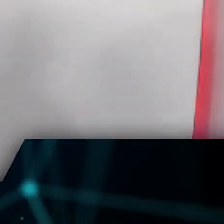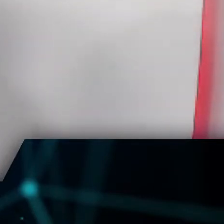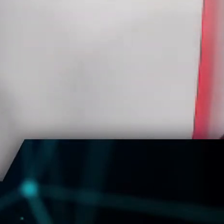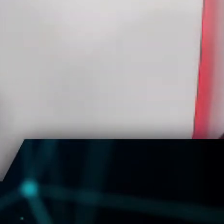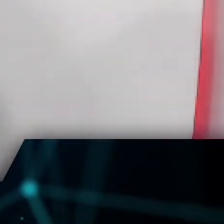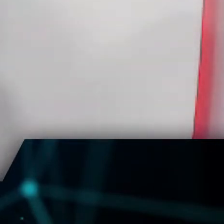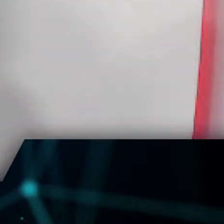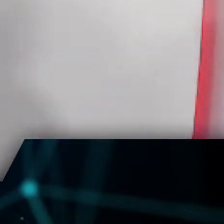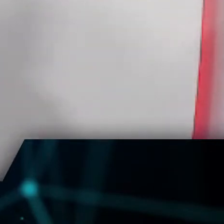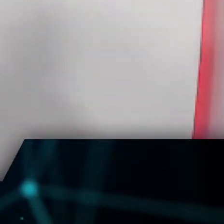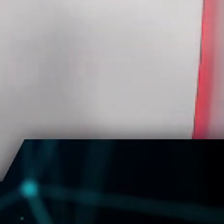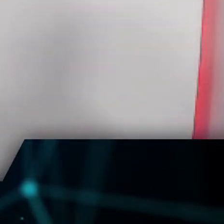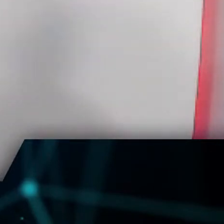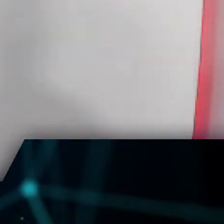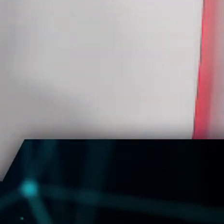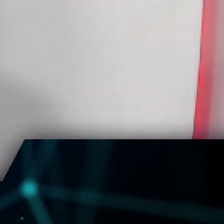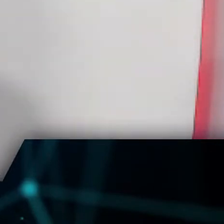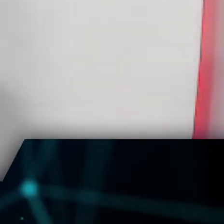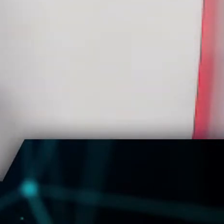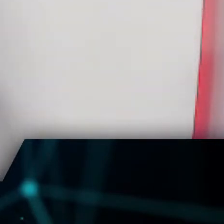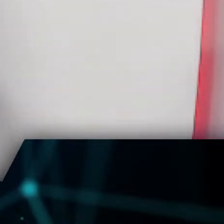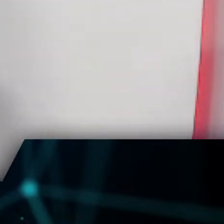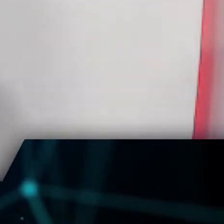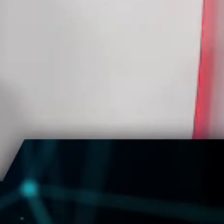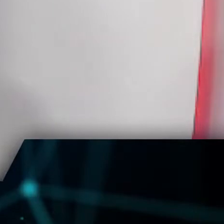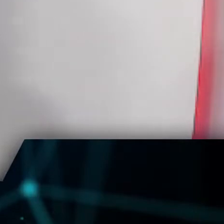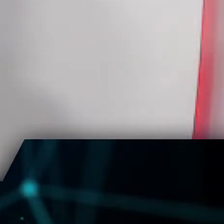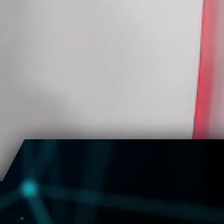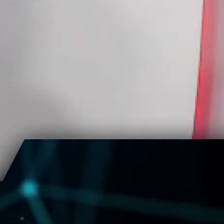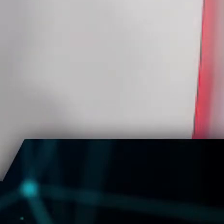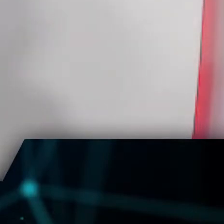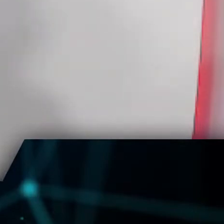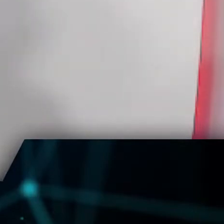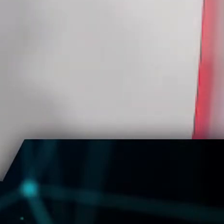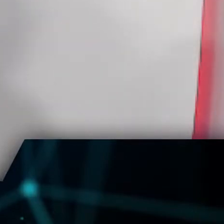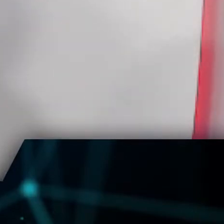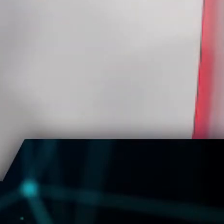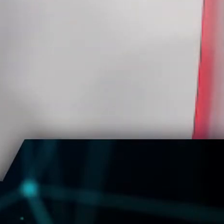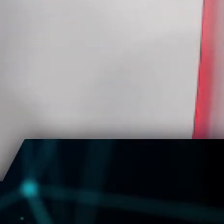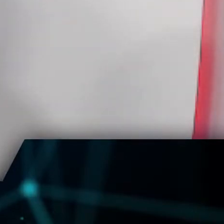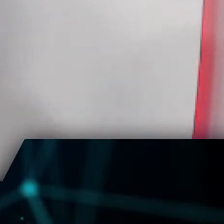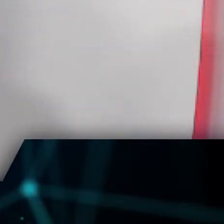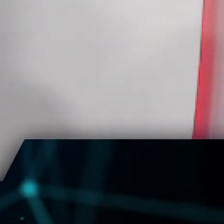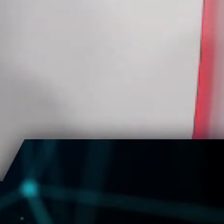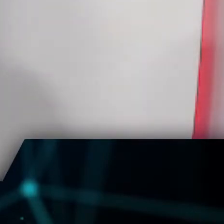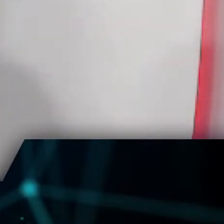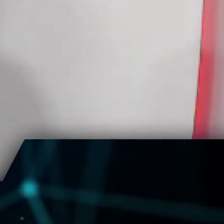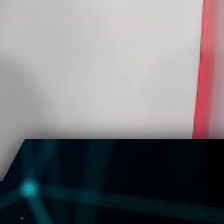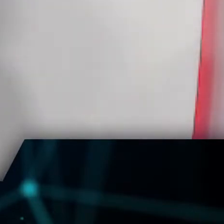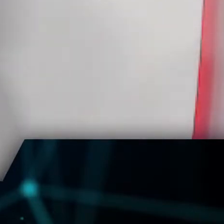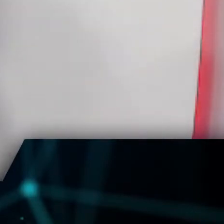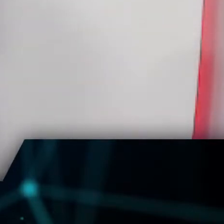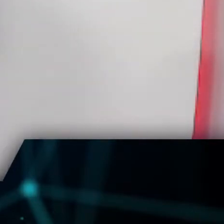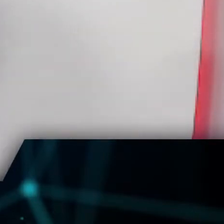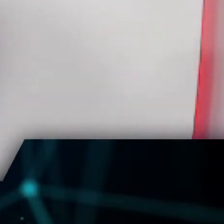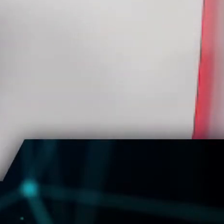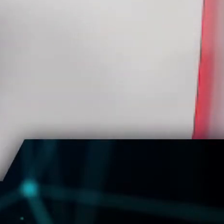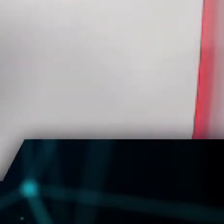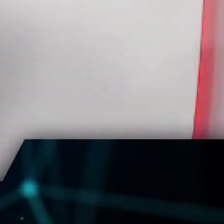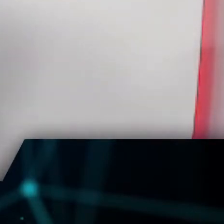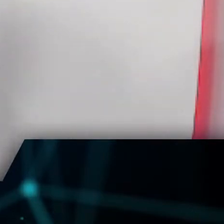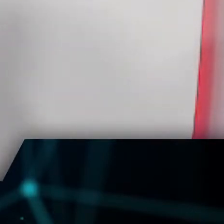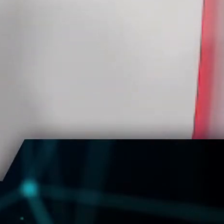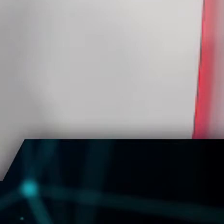aí não posso. Mas eu posso falar do meu plano de governo, que esse vai sair de fato, certo? Para beneficiar a população de Brejo do